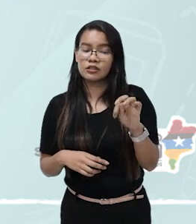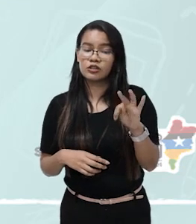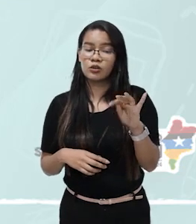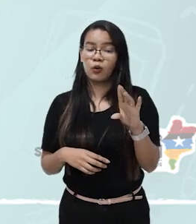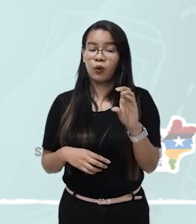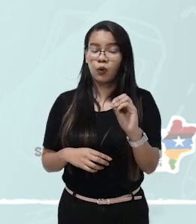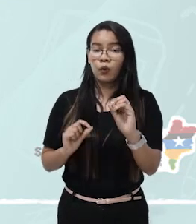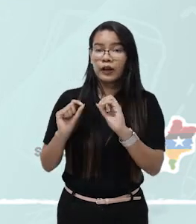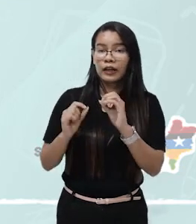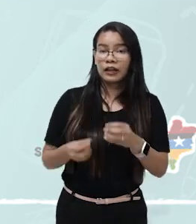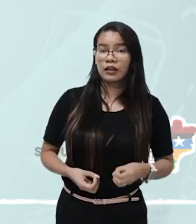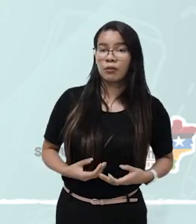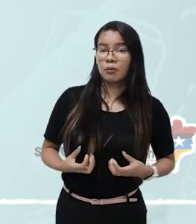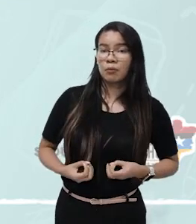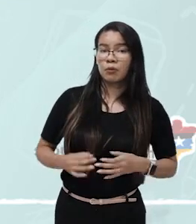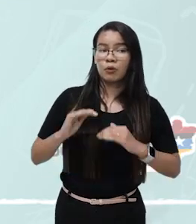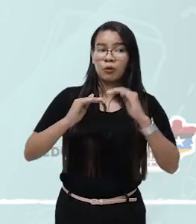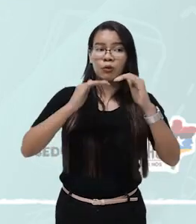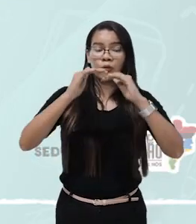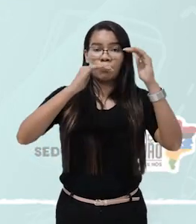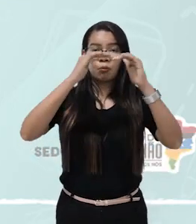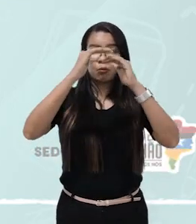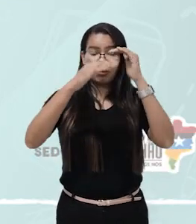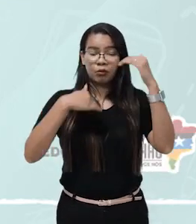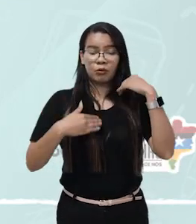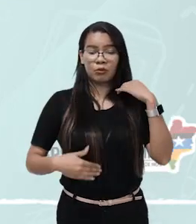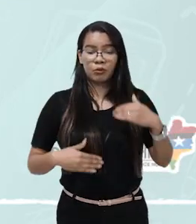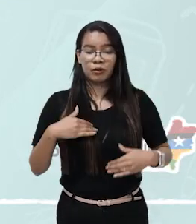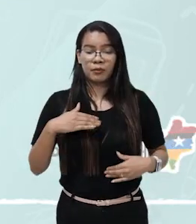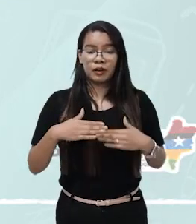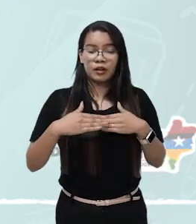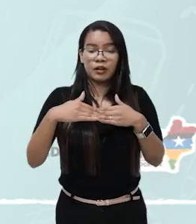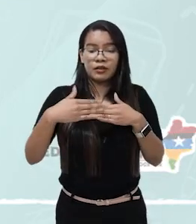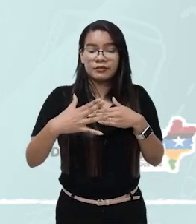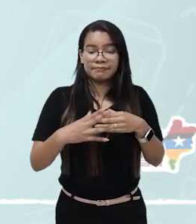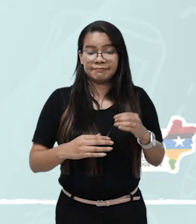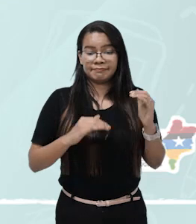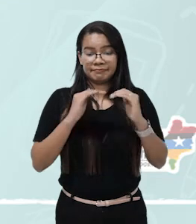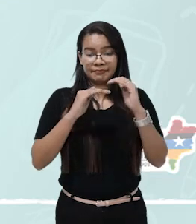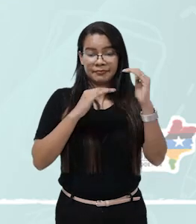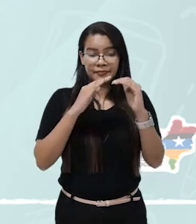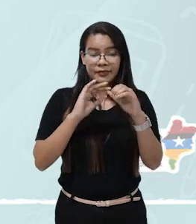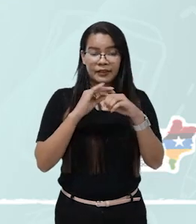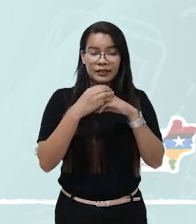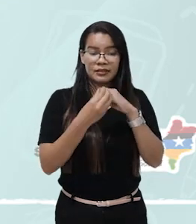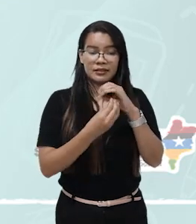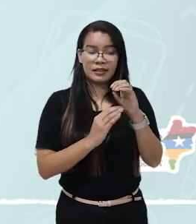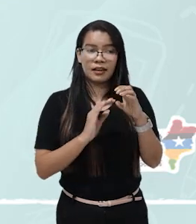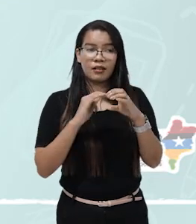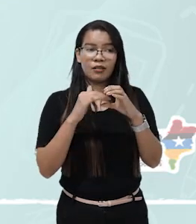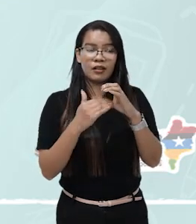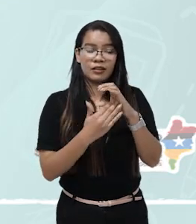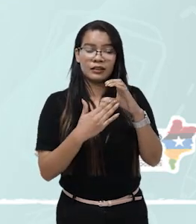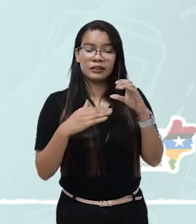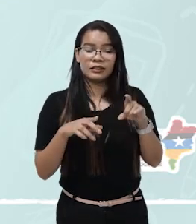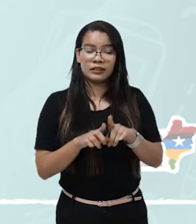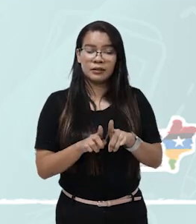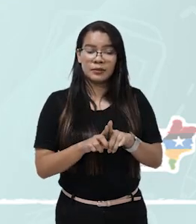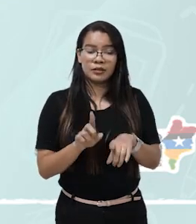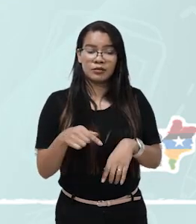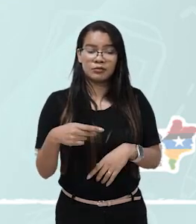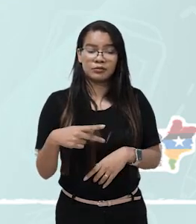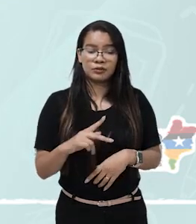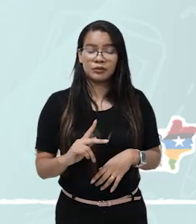a partir do crescimento da célula e sua posterior divisão. Os anabolizantes são usados no tratamento de algumas